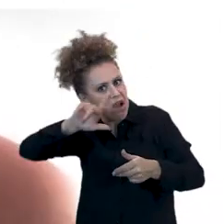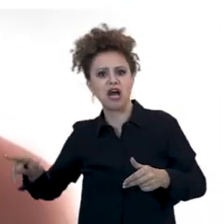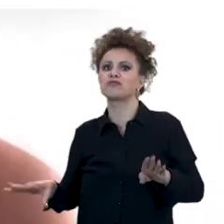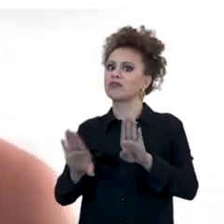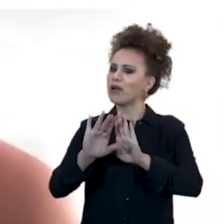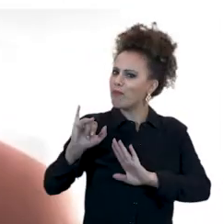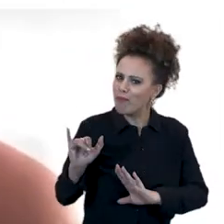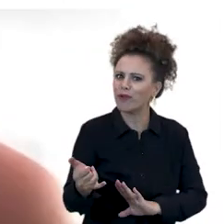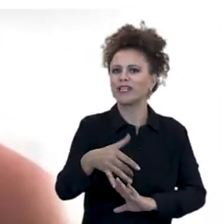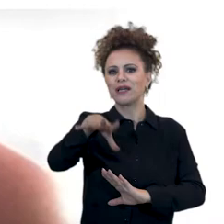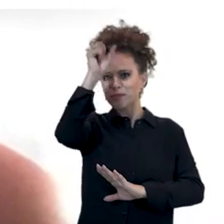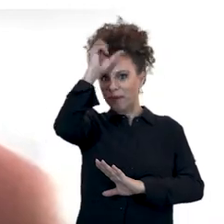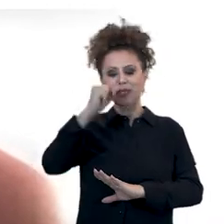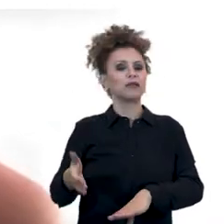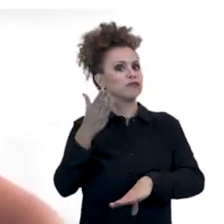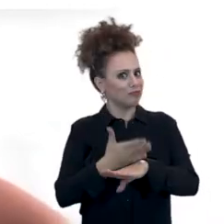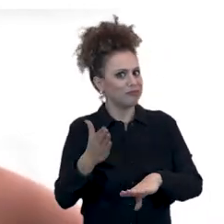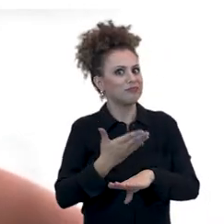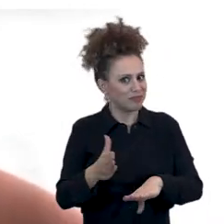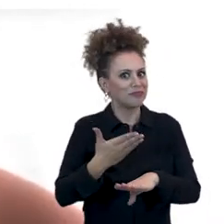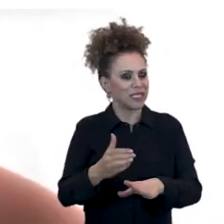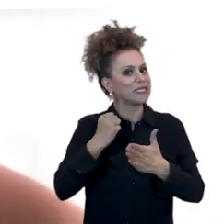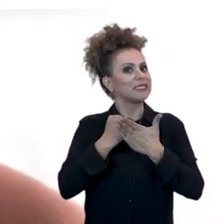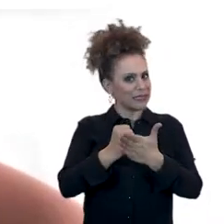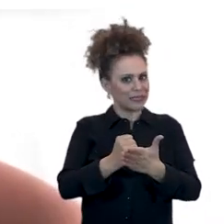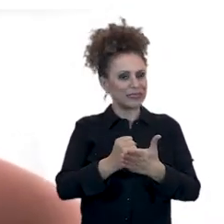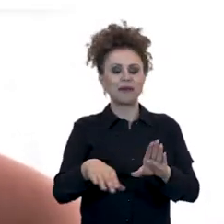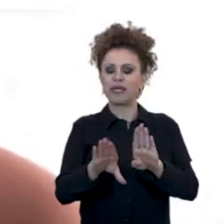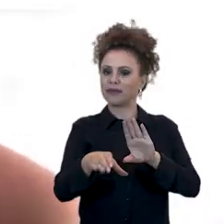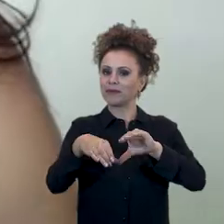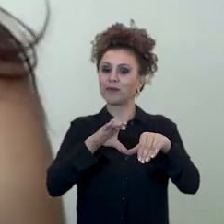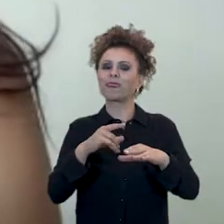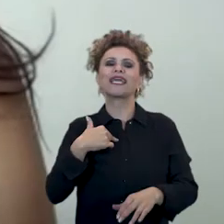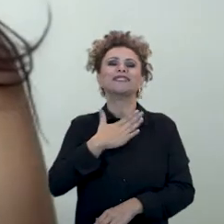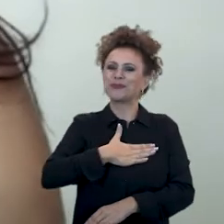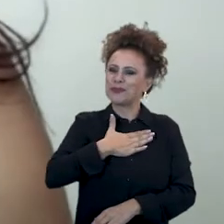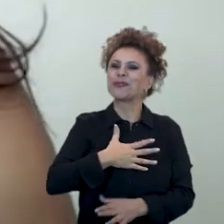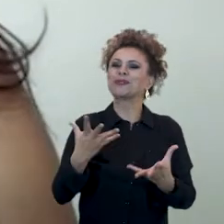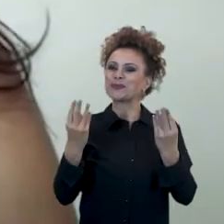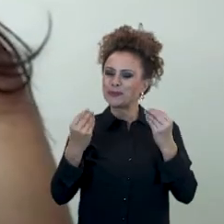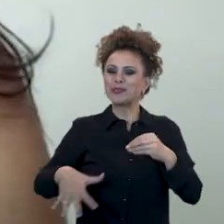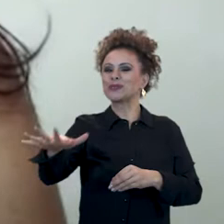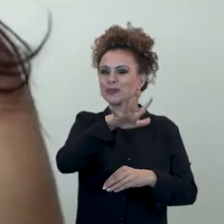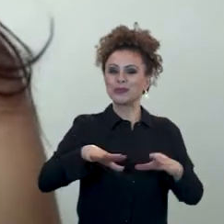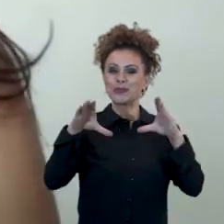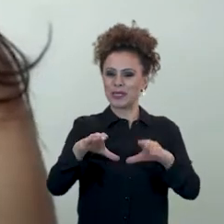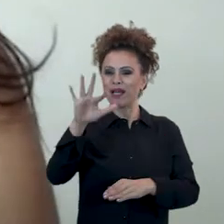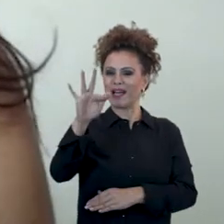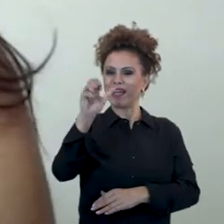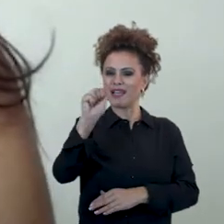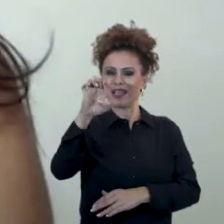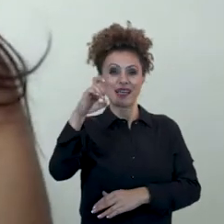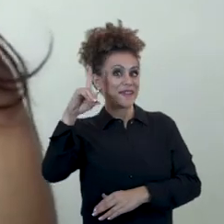bastante proveitosos, né, uma estrutura bastante boa para auxiliar nessa formação. Eu gosto muito, muito do espaço da FAED,